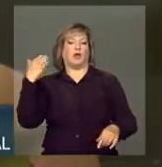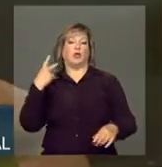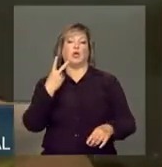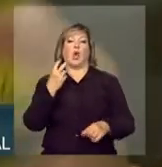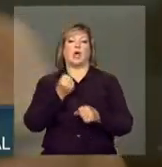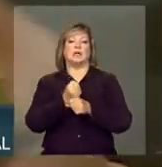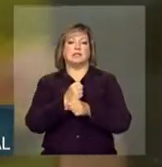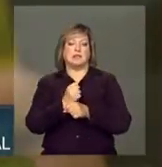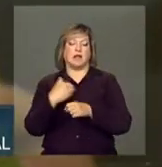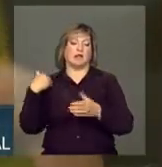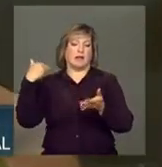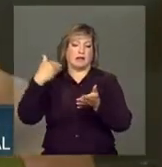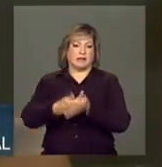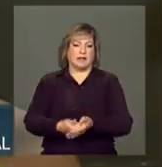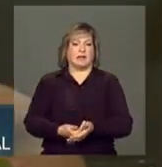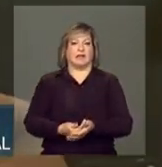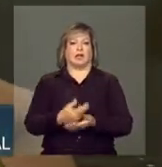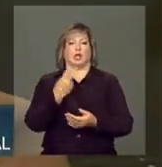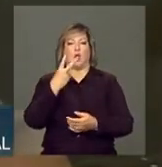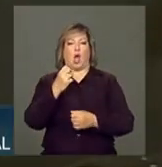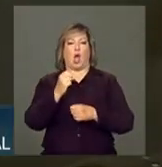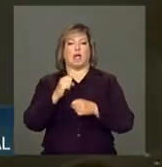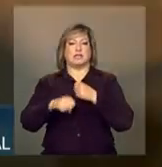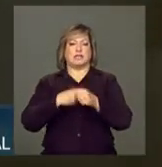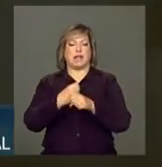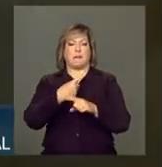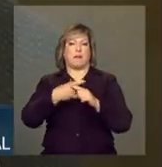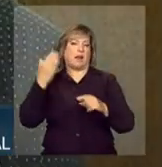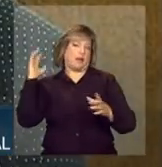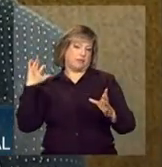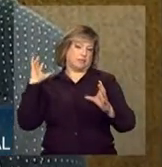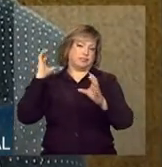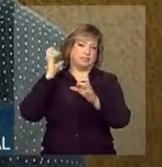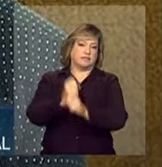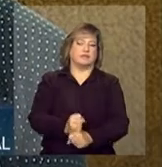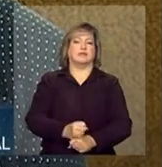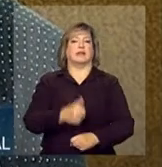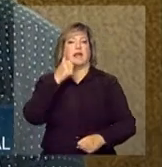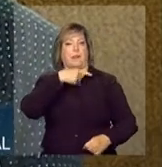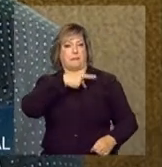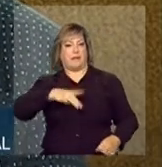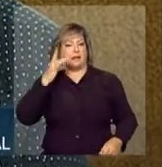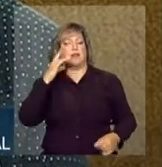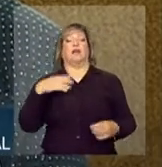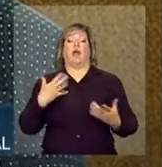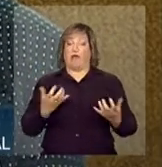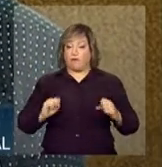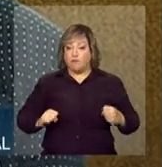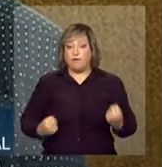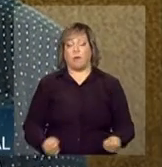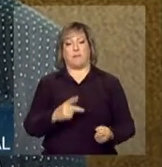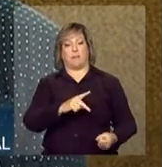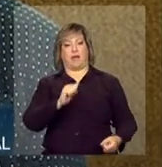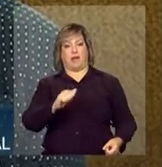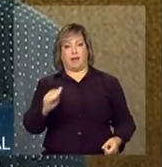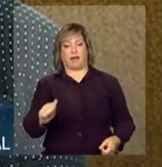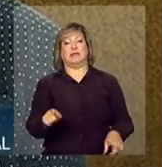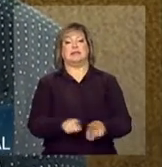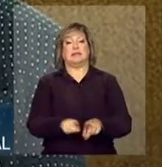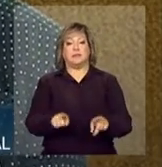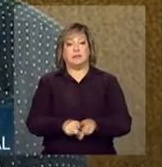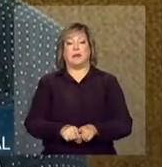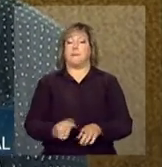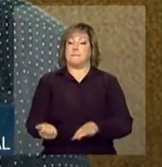dois anos, quase dois anos e meio do governo da presidenta Dilma, que a gente queria fortalecer o PAA e que a gente queria fortalecer a